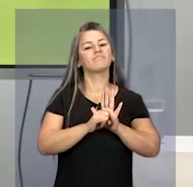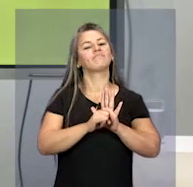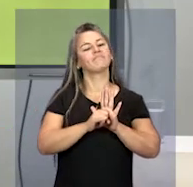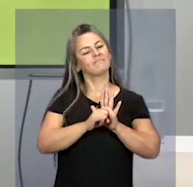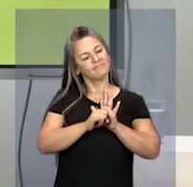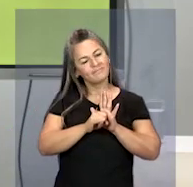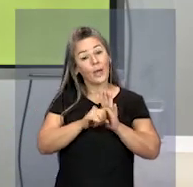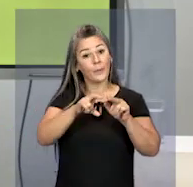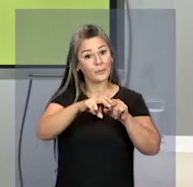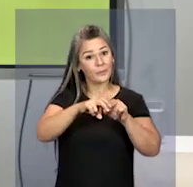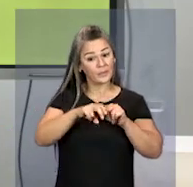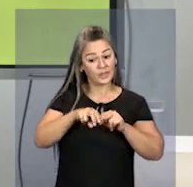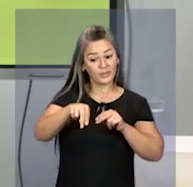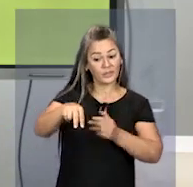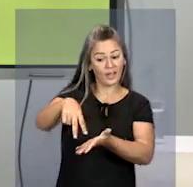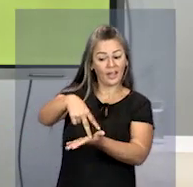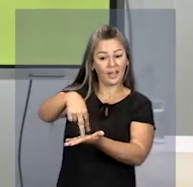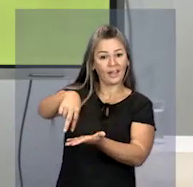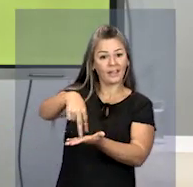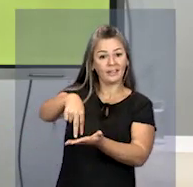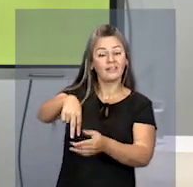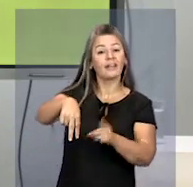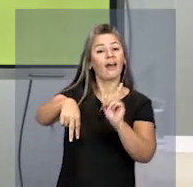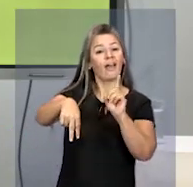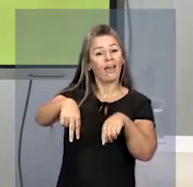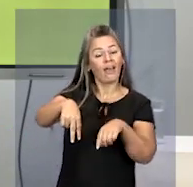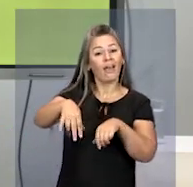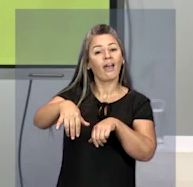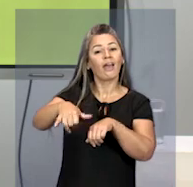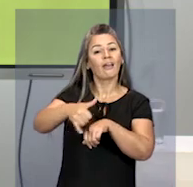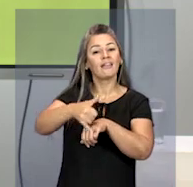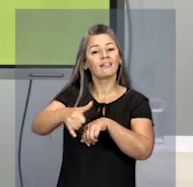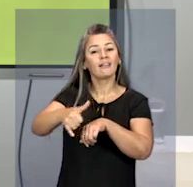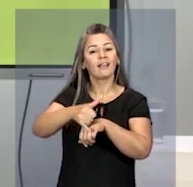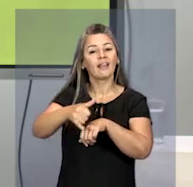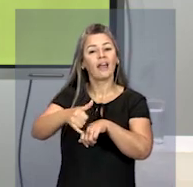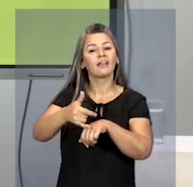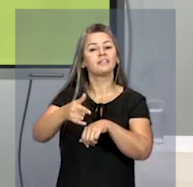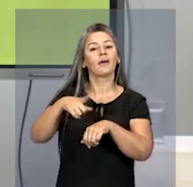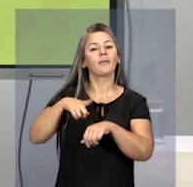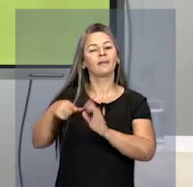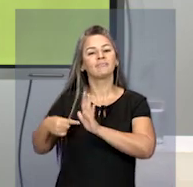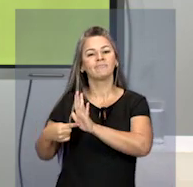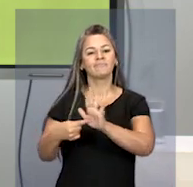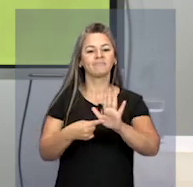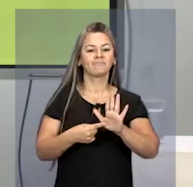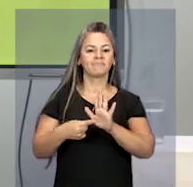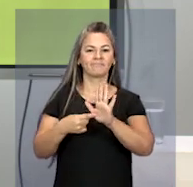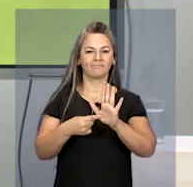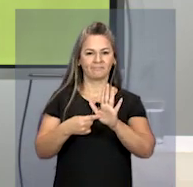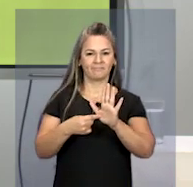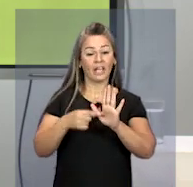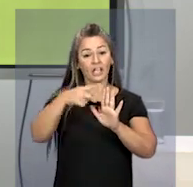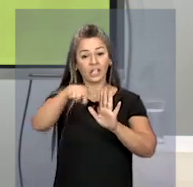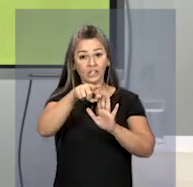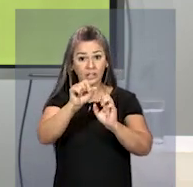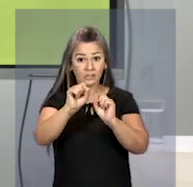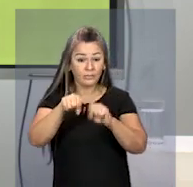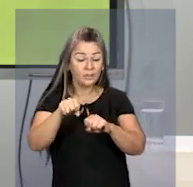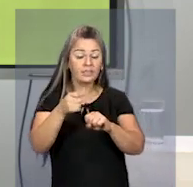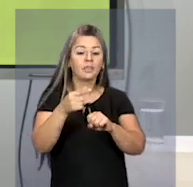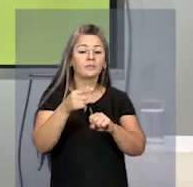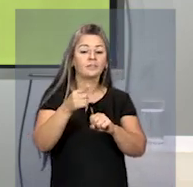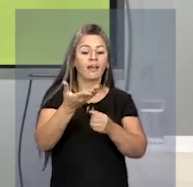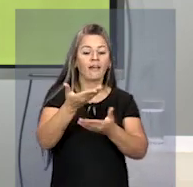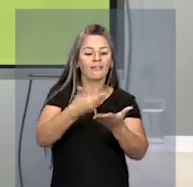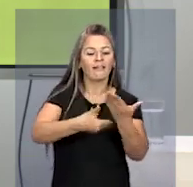pensar que a dança ela é um caminho para se atingir esse conhecimento e também para que possamos conhecer novas culturas, para